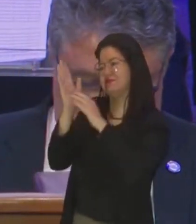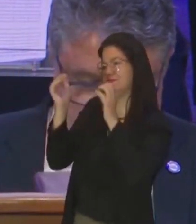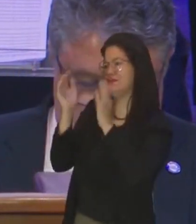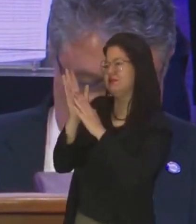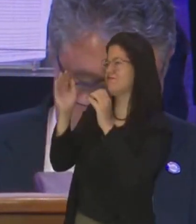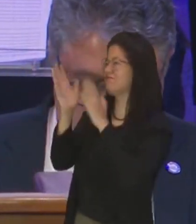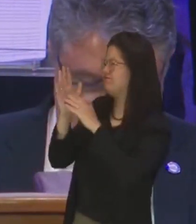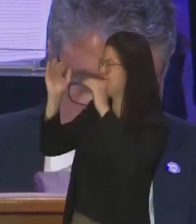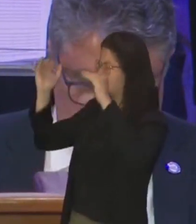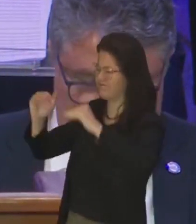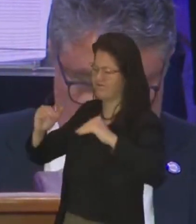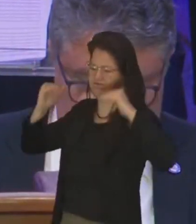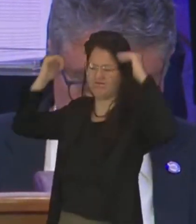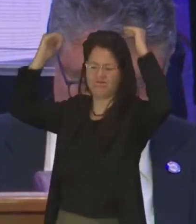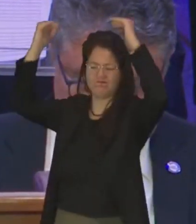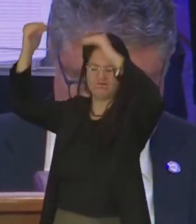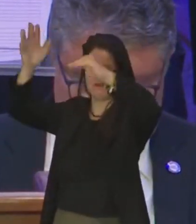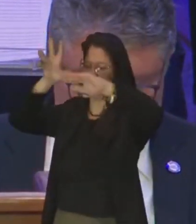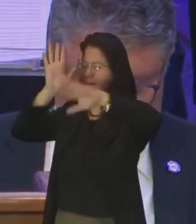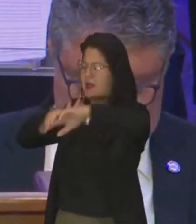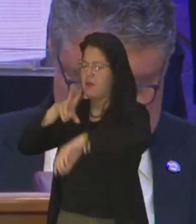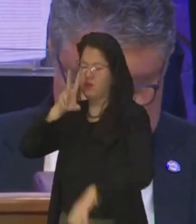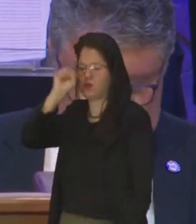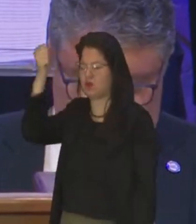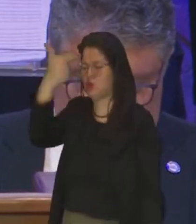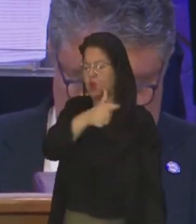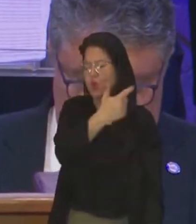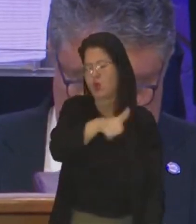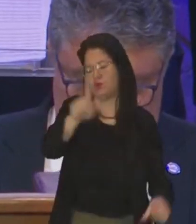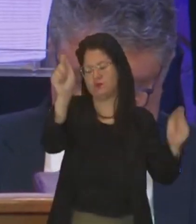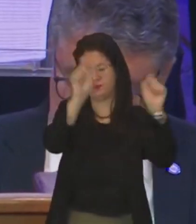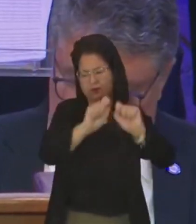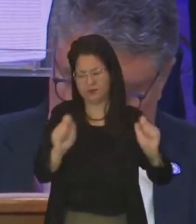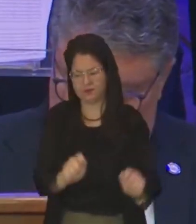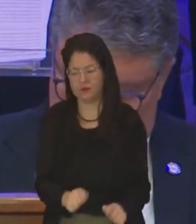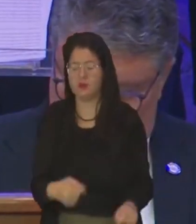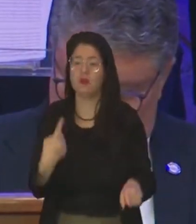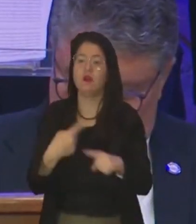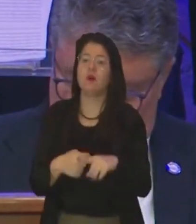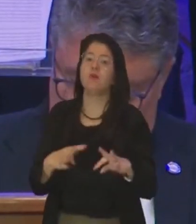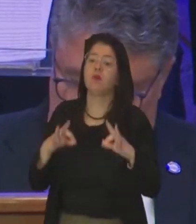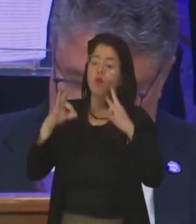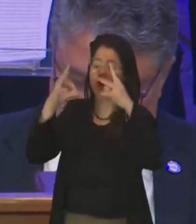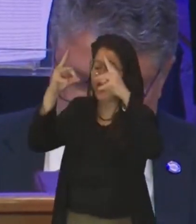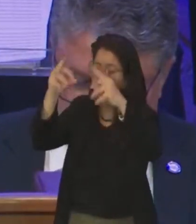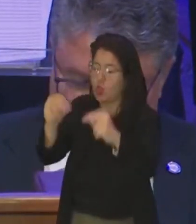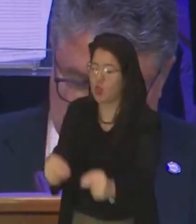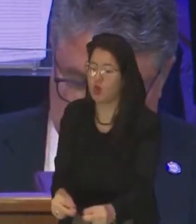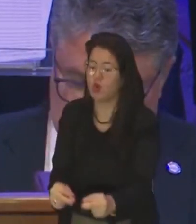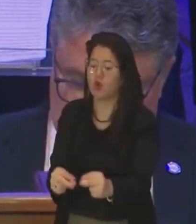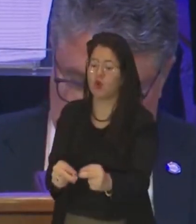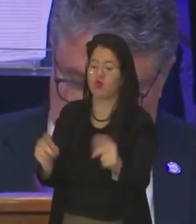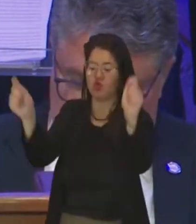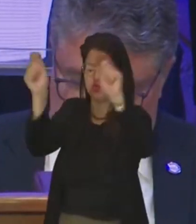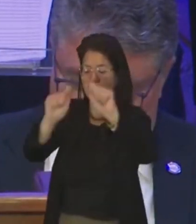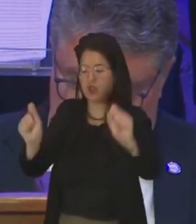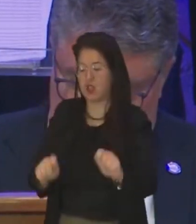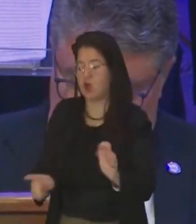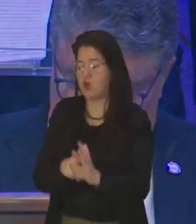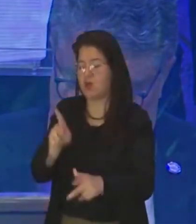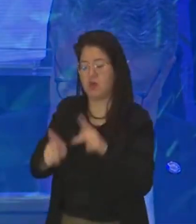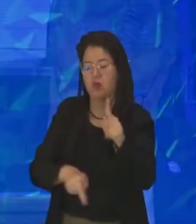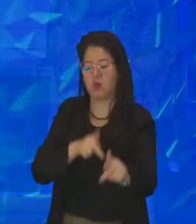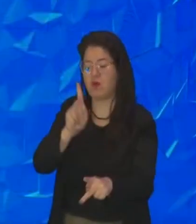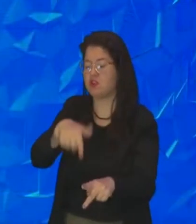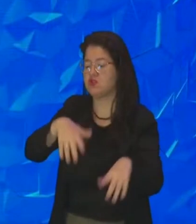temível mais do que todos os deuses. Porque todos os deuses dos povos não passam